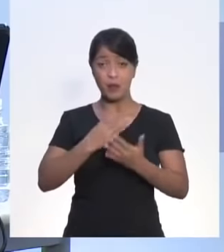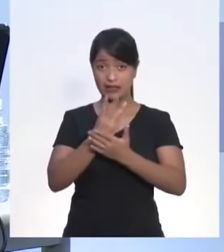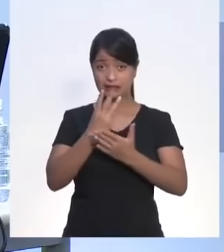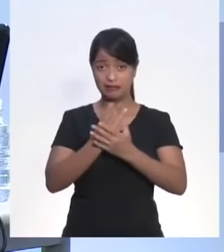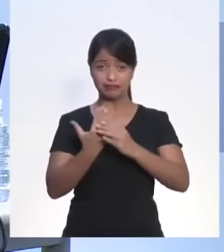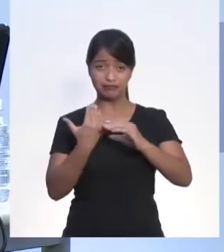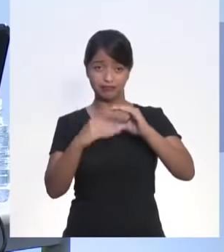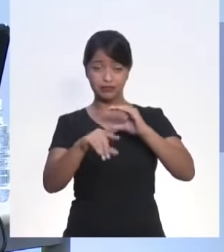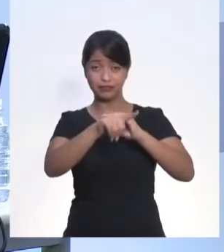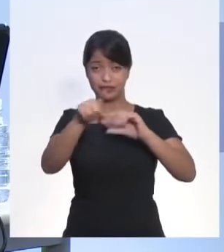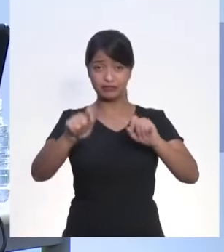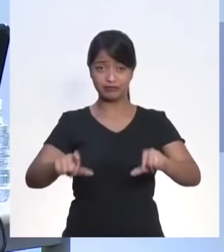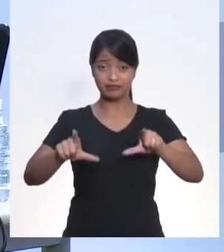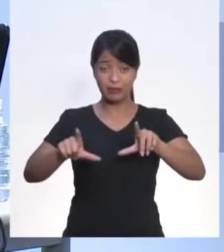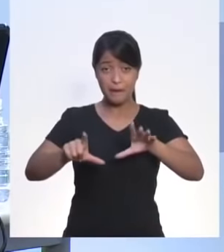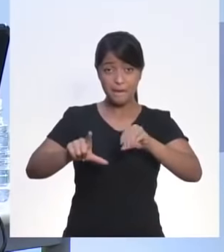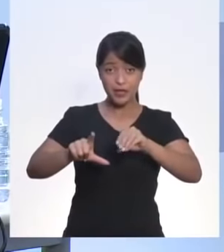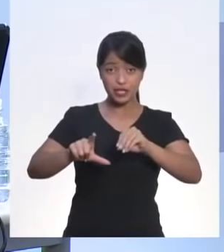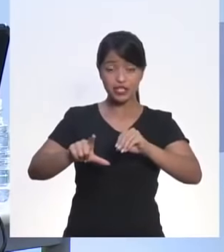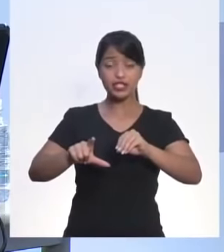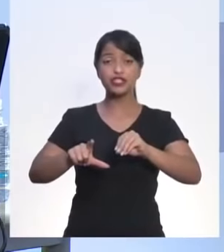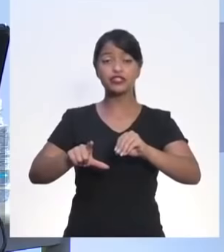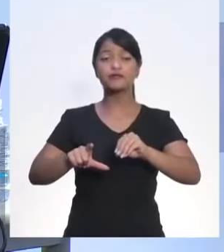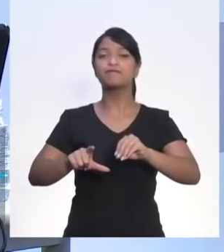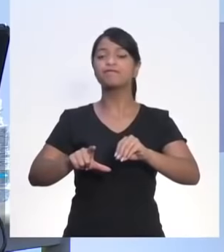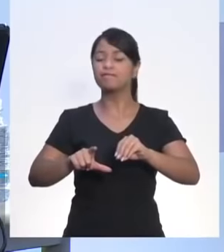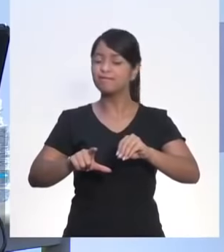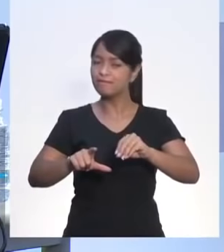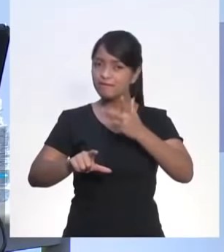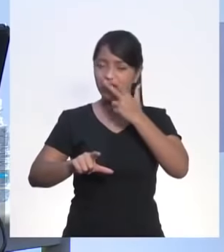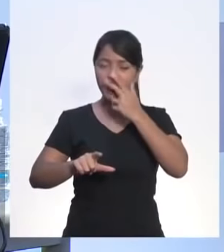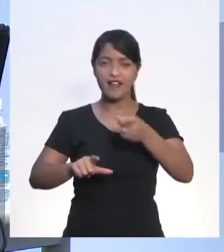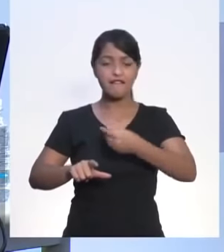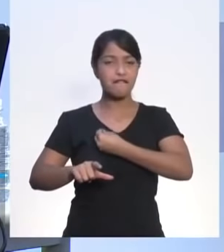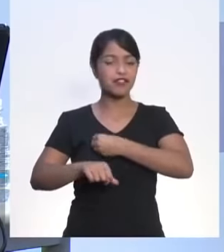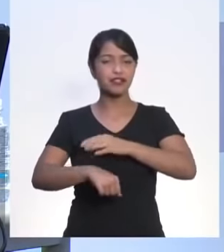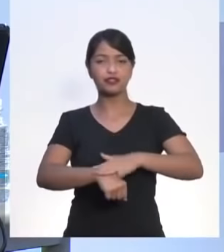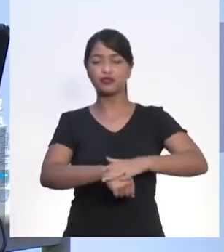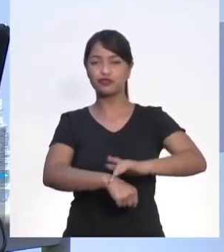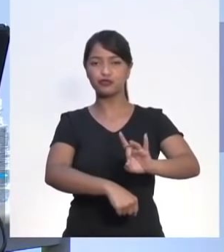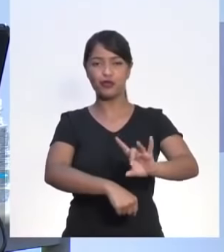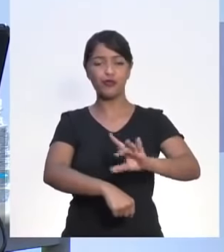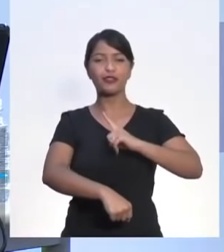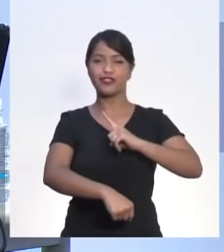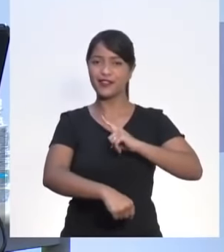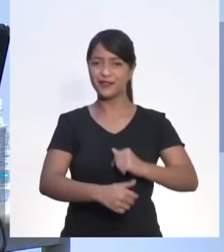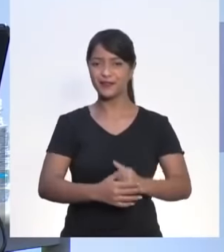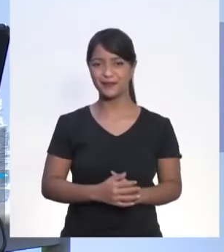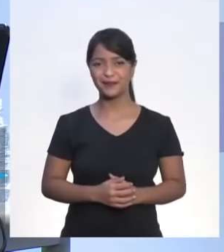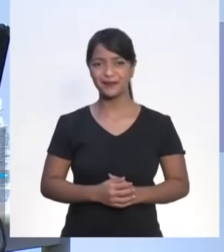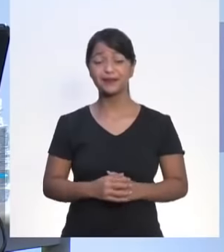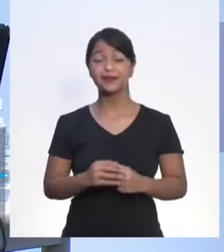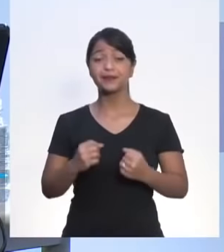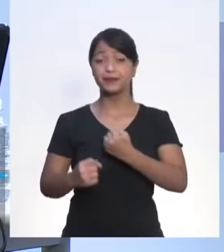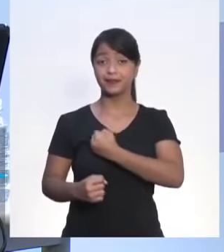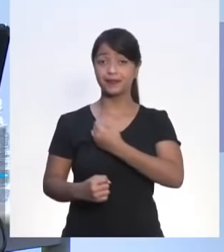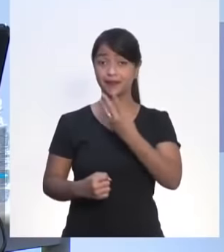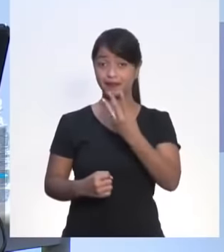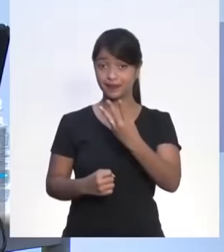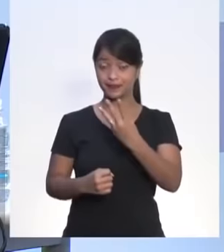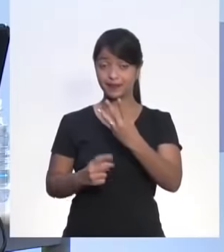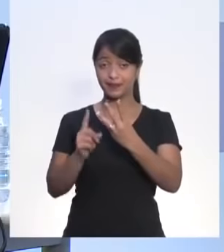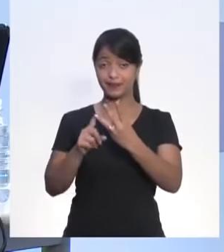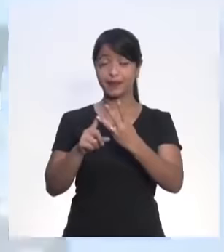ainda pensei em fazer isso numa aula, porque o bichinho tem vida própria, de verdade. E a 3. Reescreva